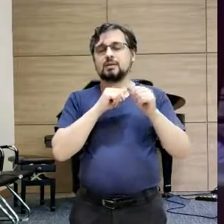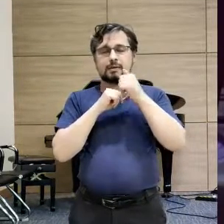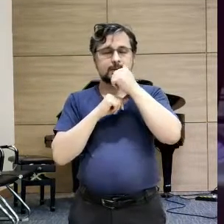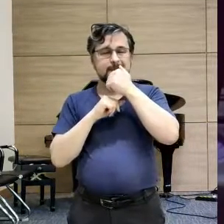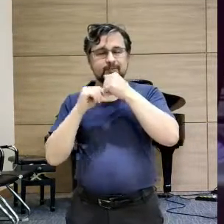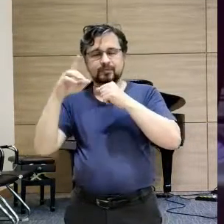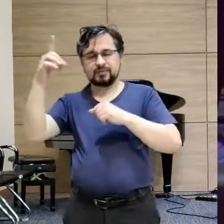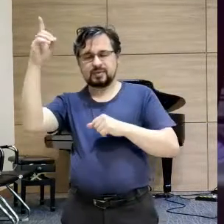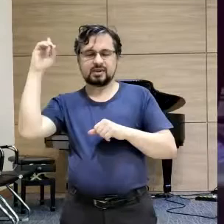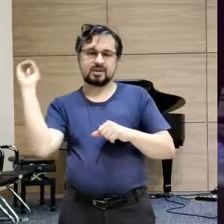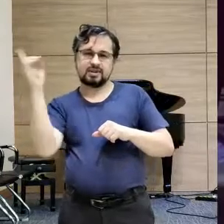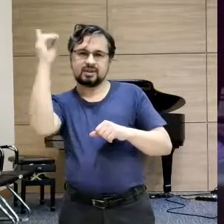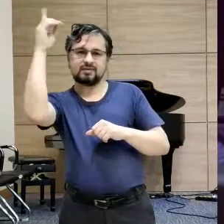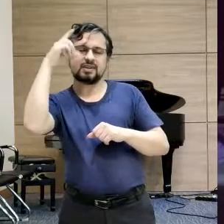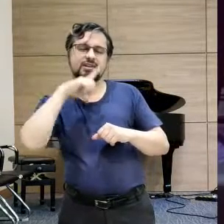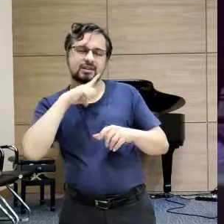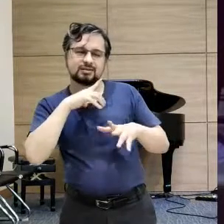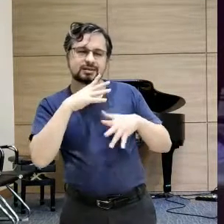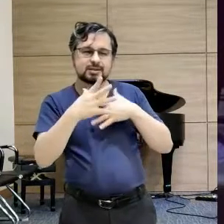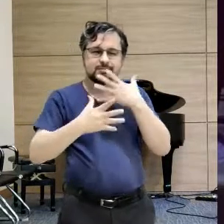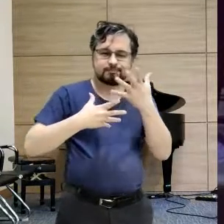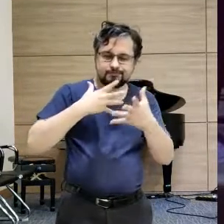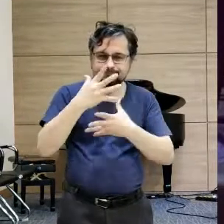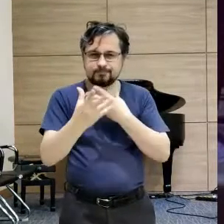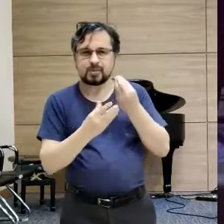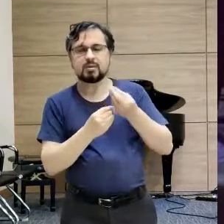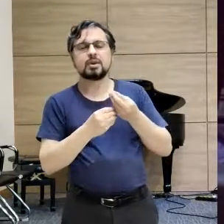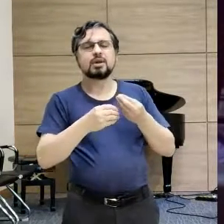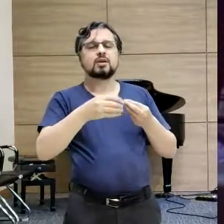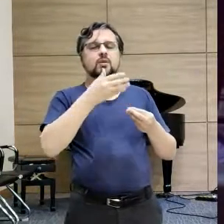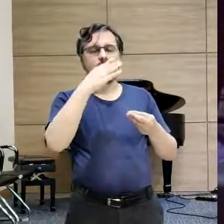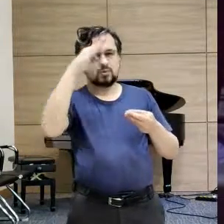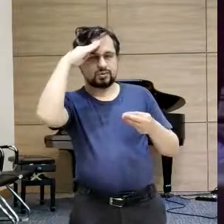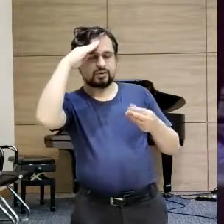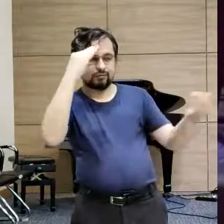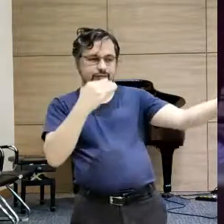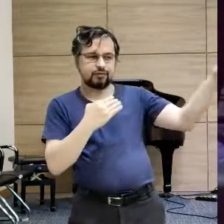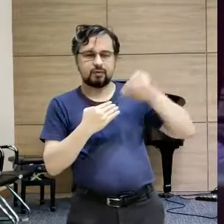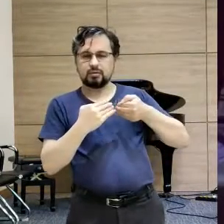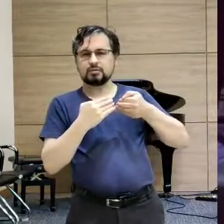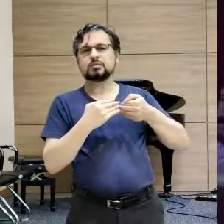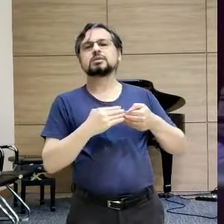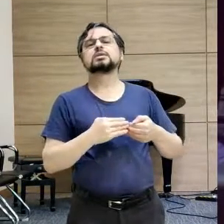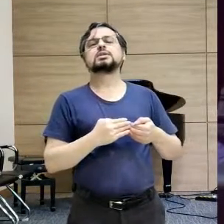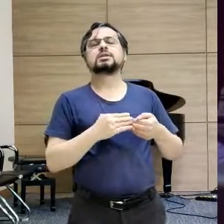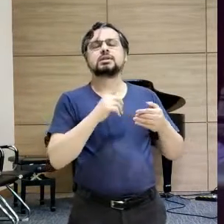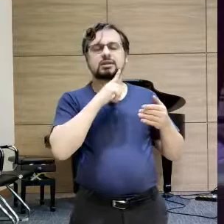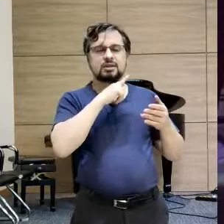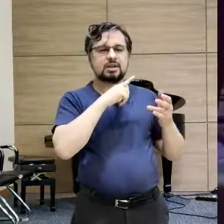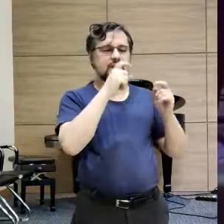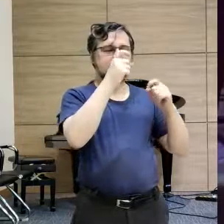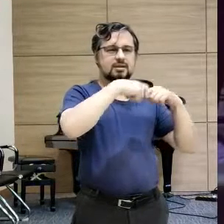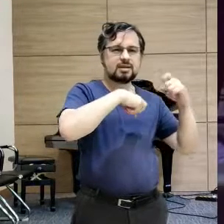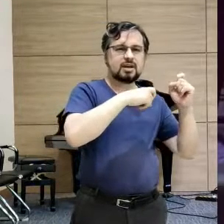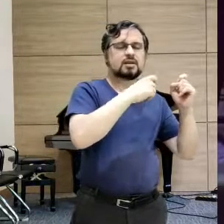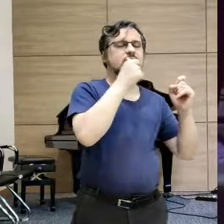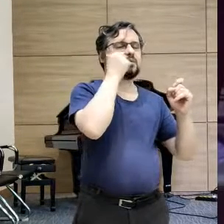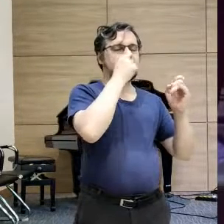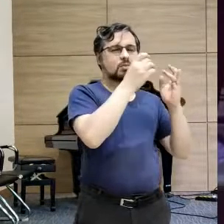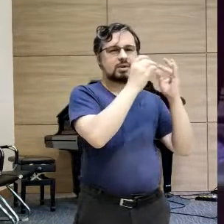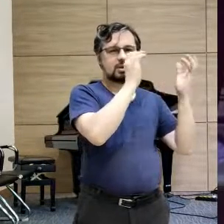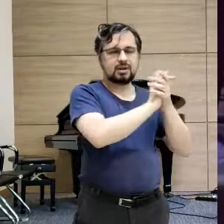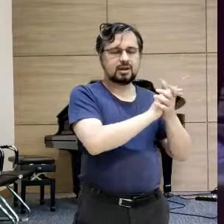ele tenta fazer ali uma manipulação para que Urias volte do fronte de batalha, para poder ter relações com a sua mulher,